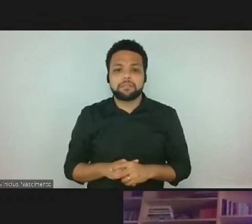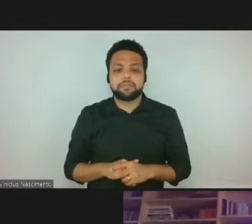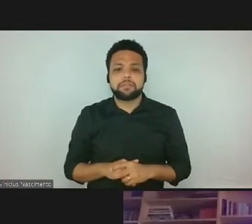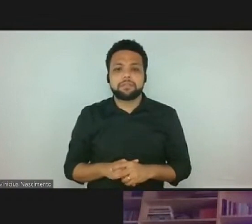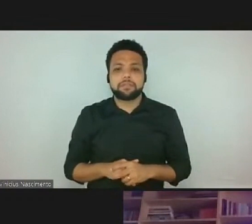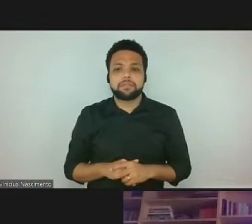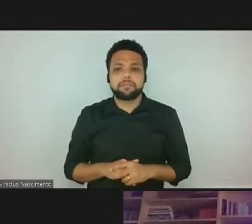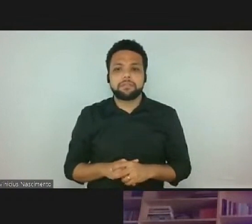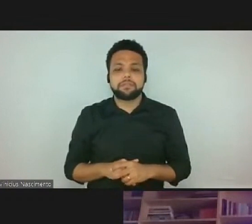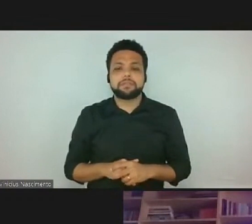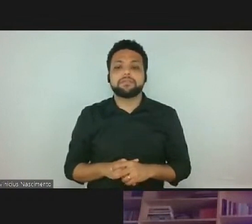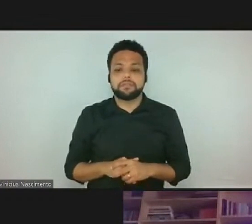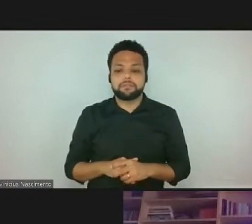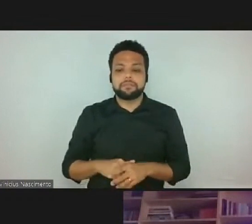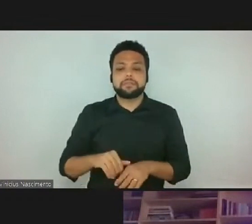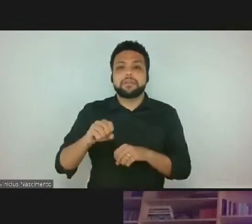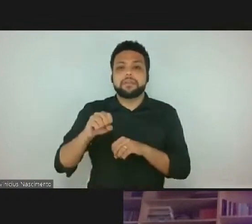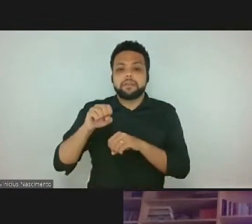Na educação,